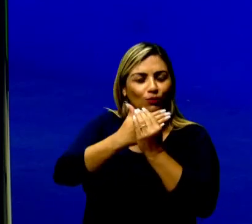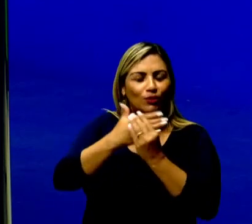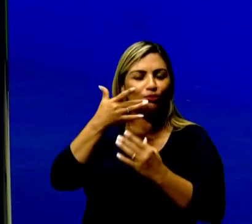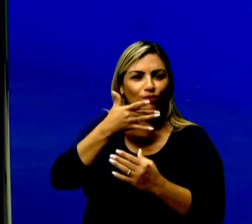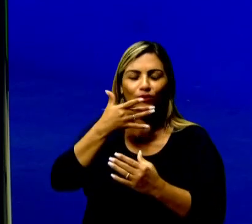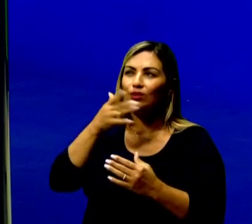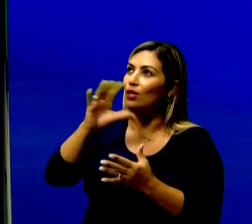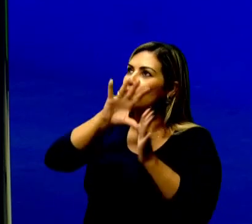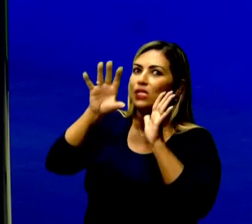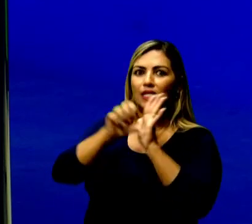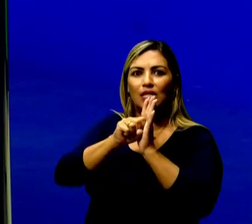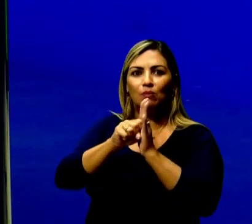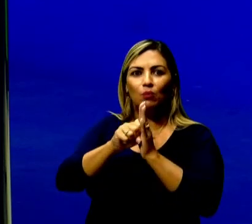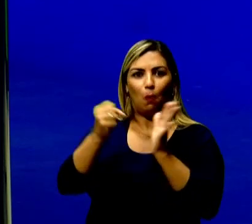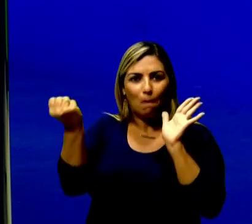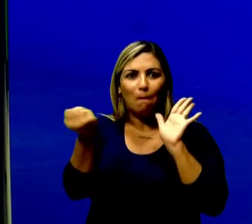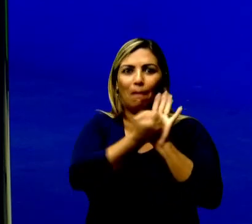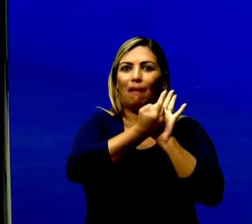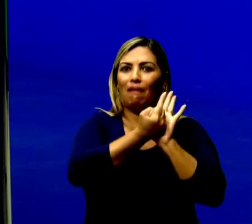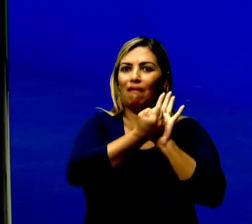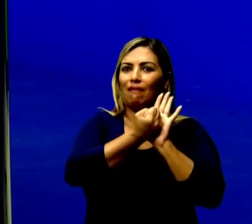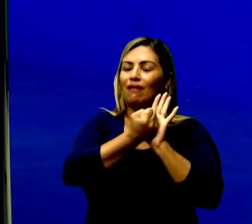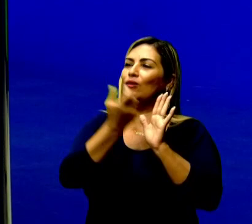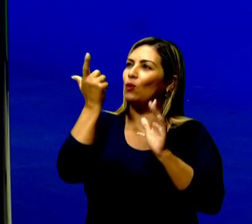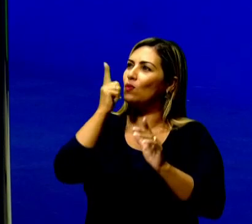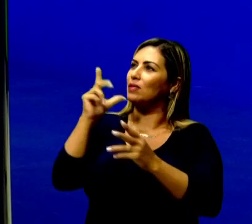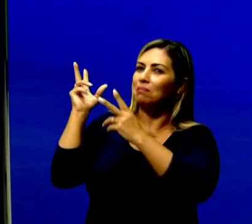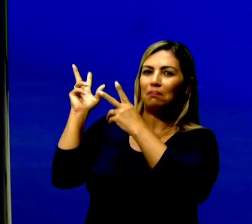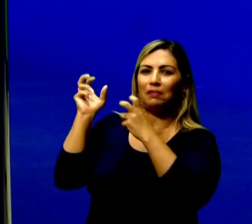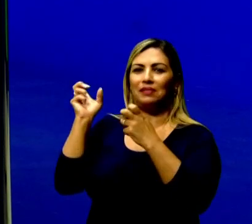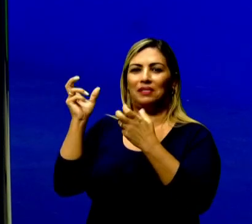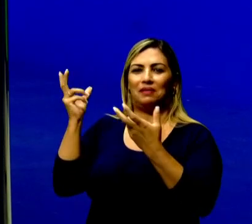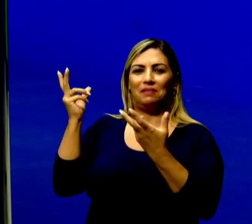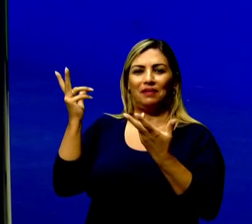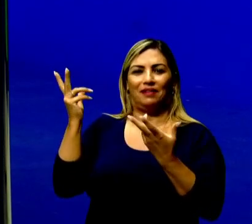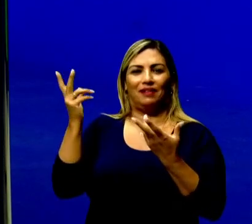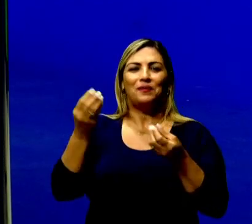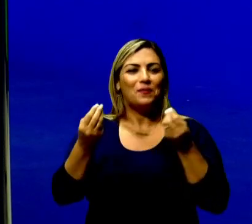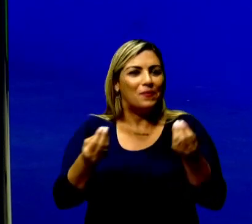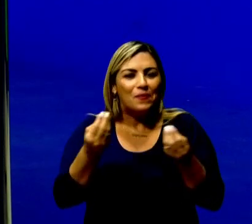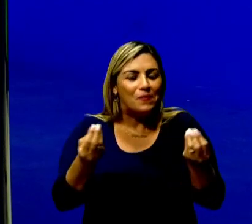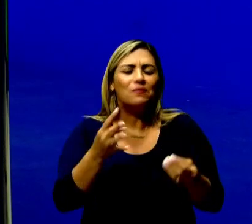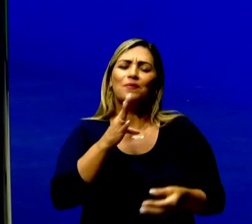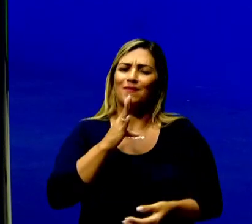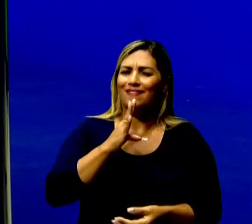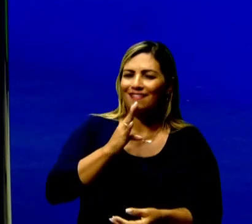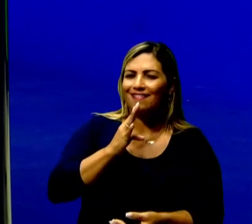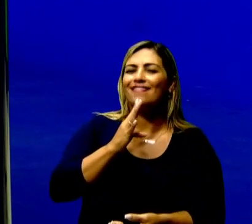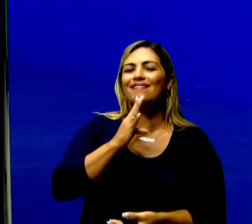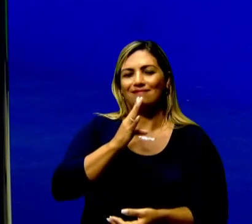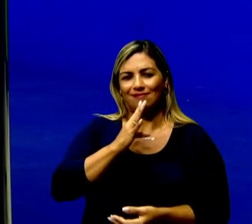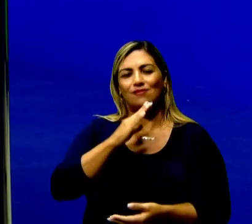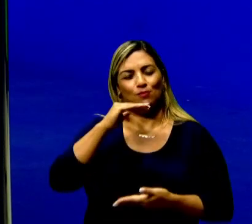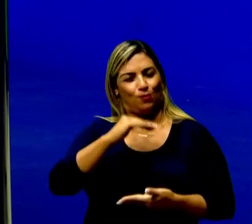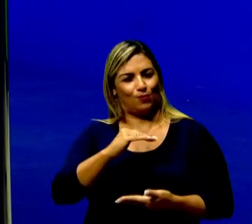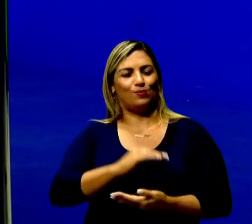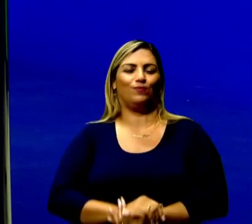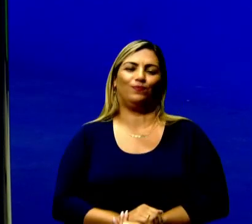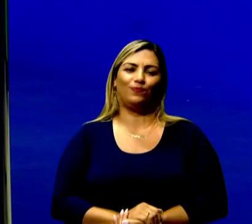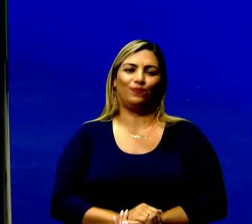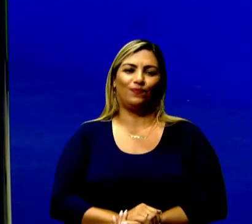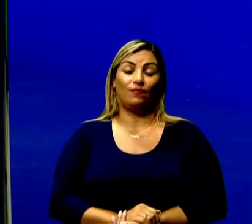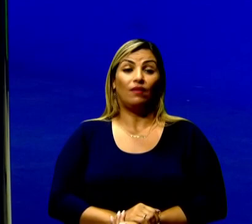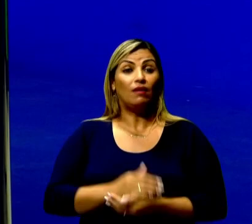nutella pequeno símbolo da logomarca do mcdonald's é importante você perceber e você conhece o determinado